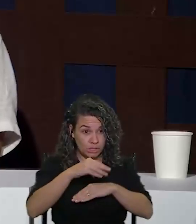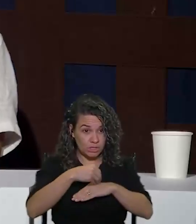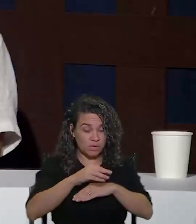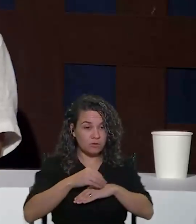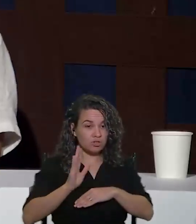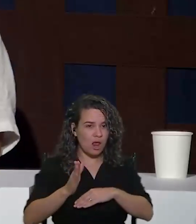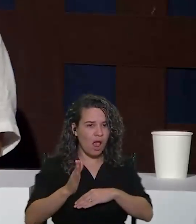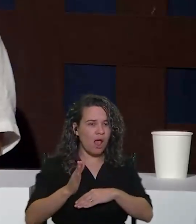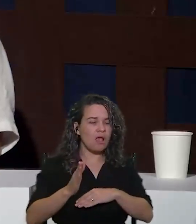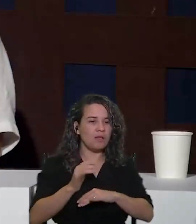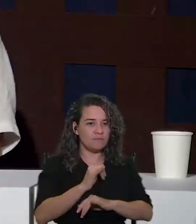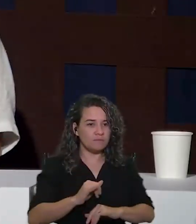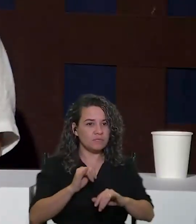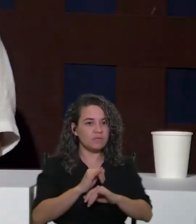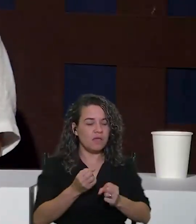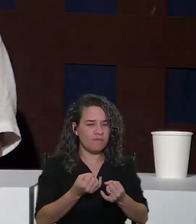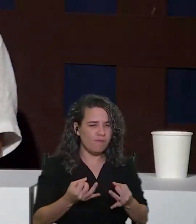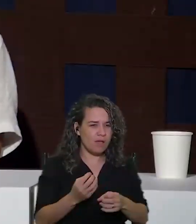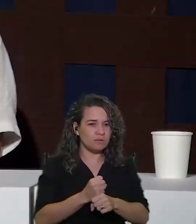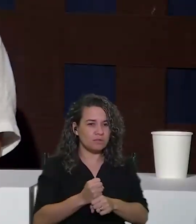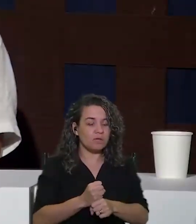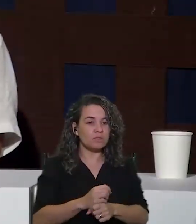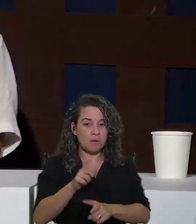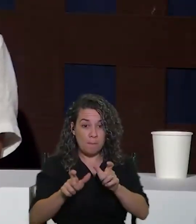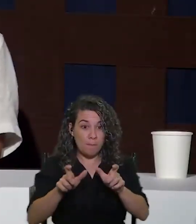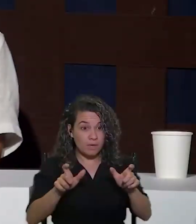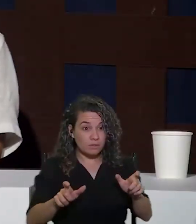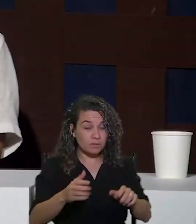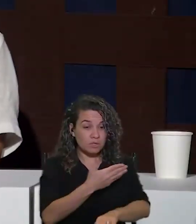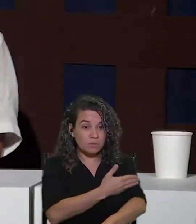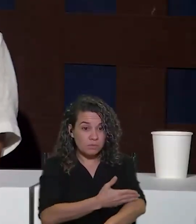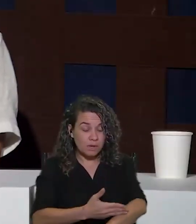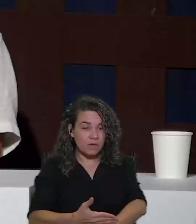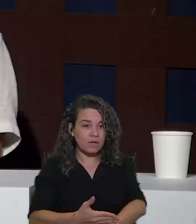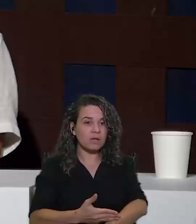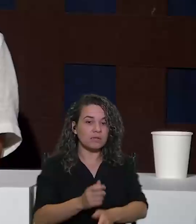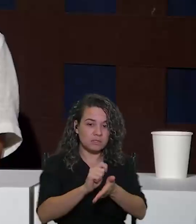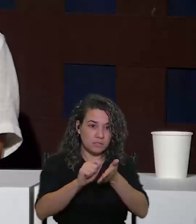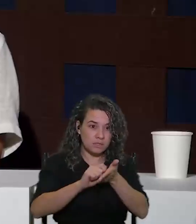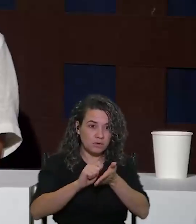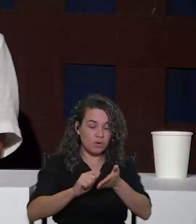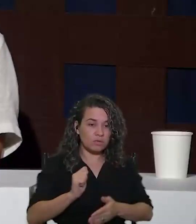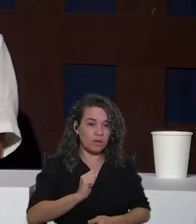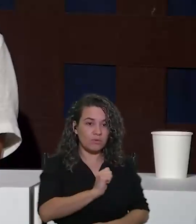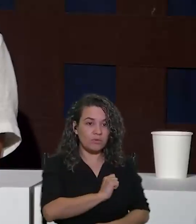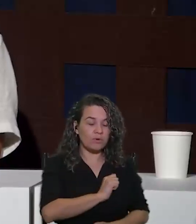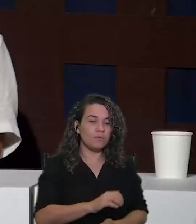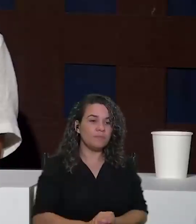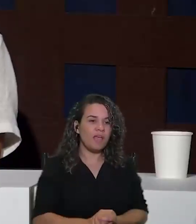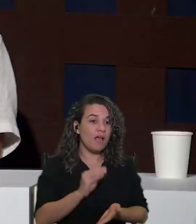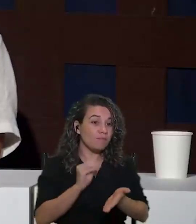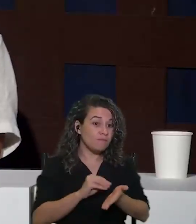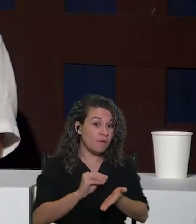anos para autores brancos, que ainda falta na literatura brasileira um livro que faça